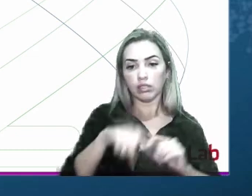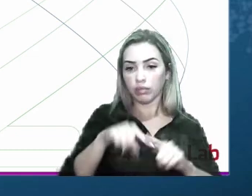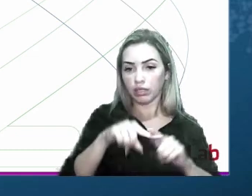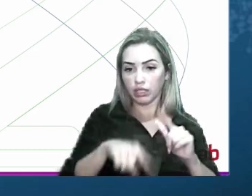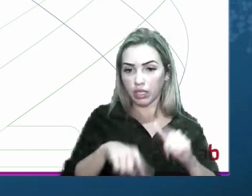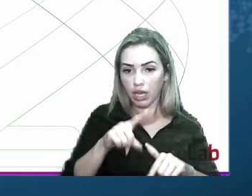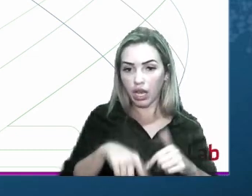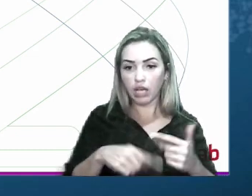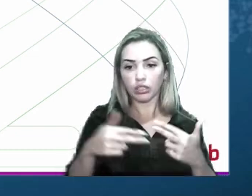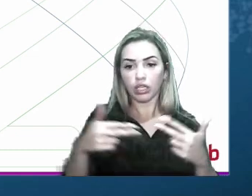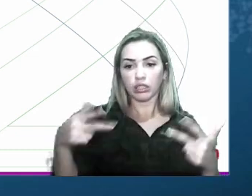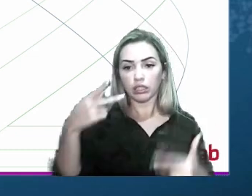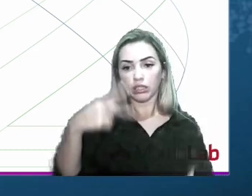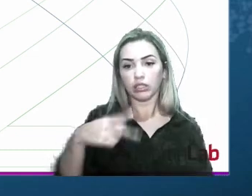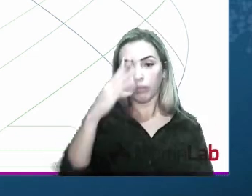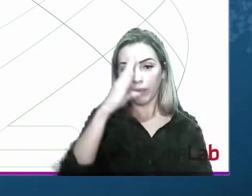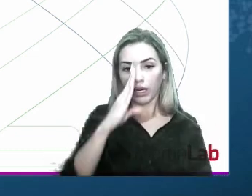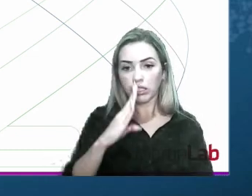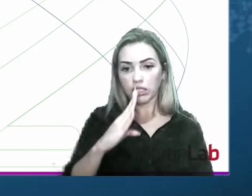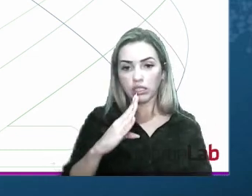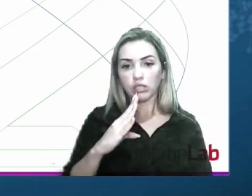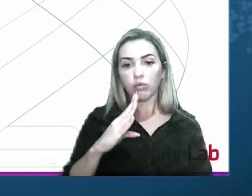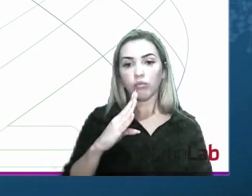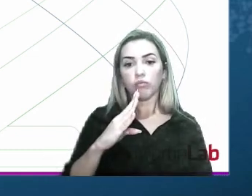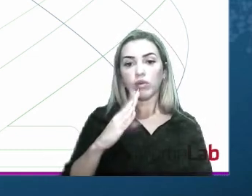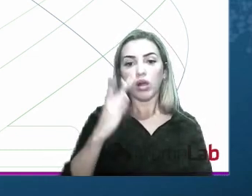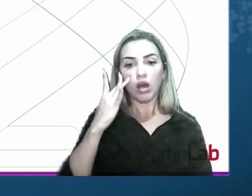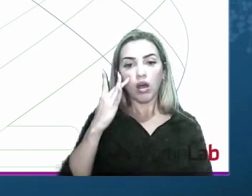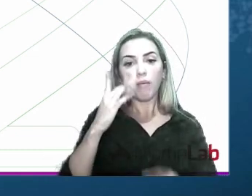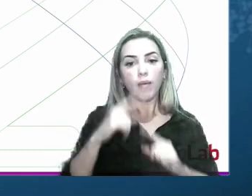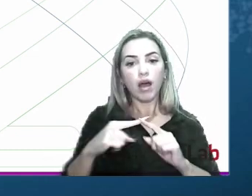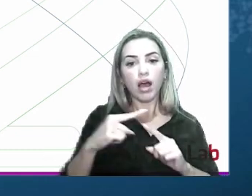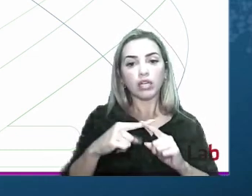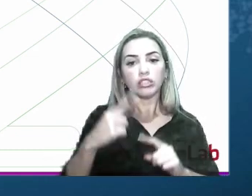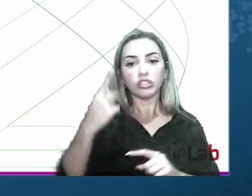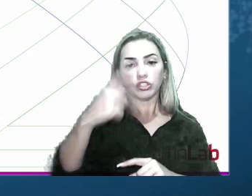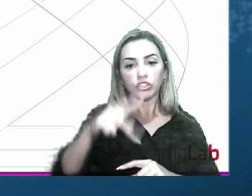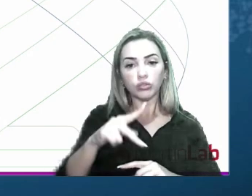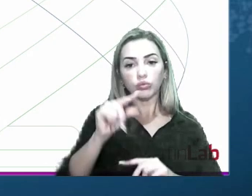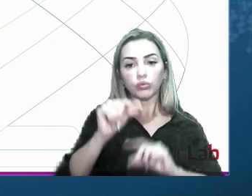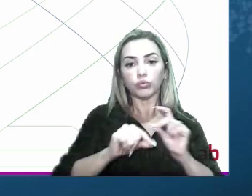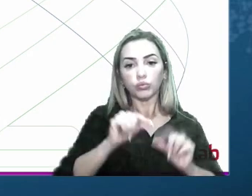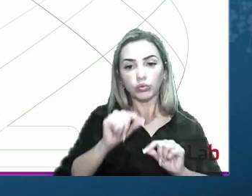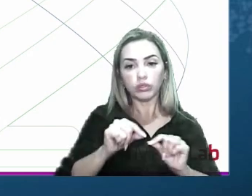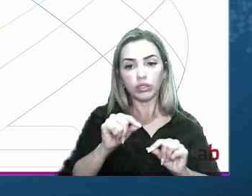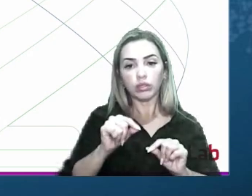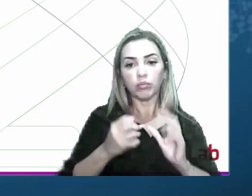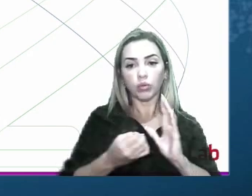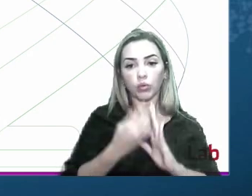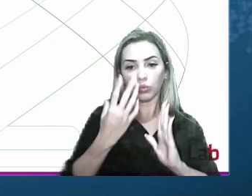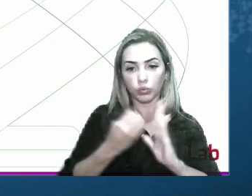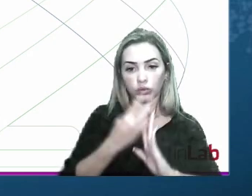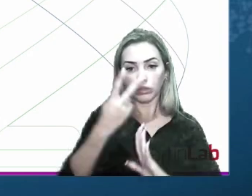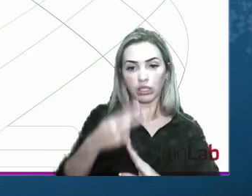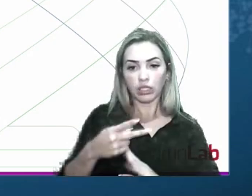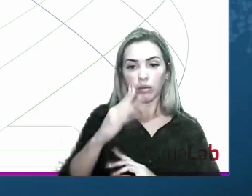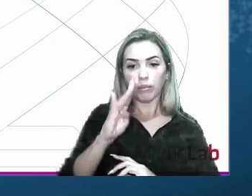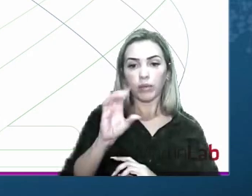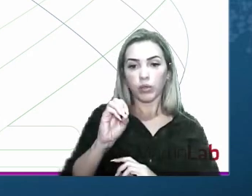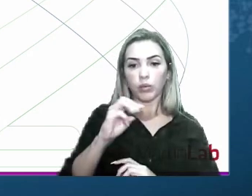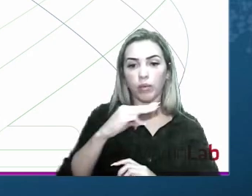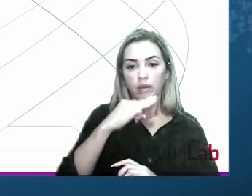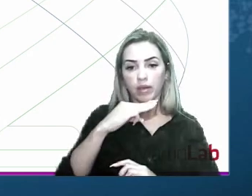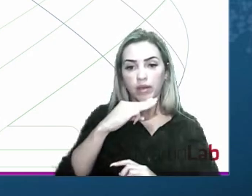de materiais no Brasil. E acho que uma parte grande disso é produzido pelo Biomanguinhos